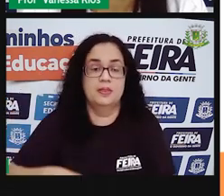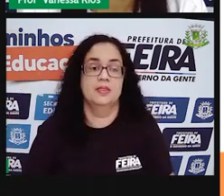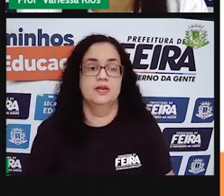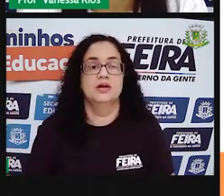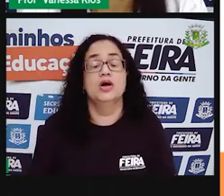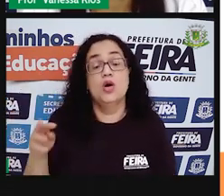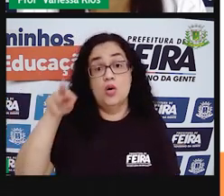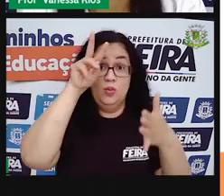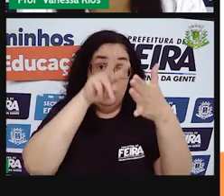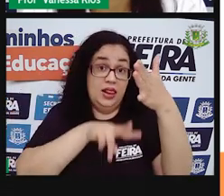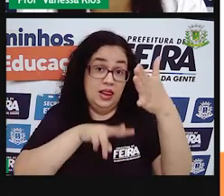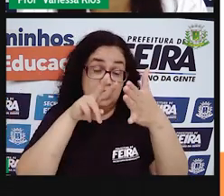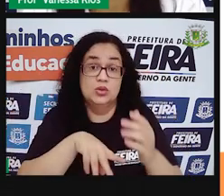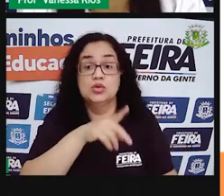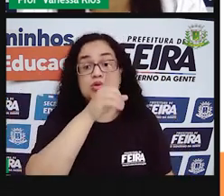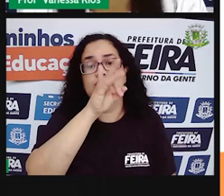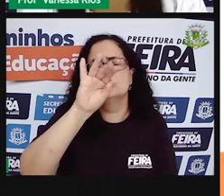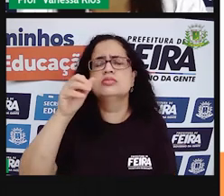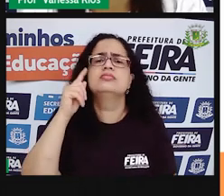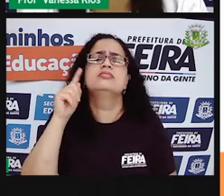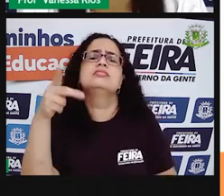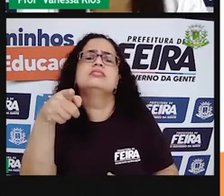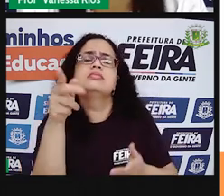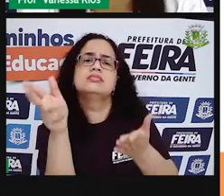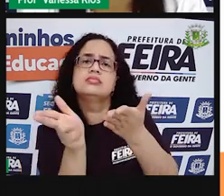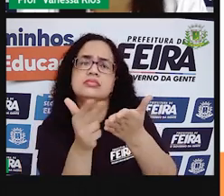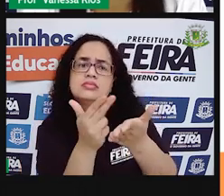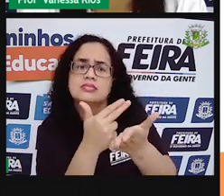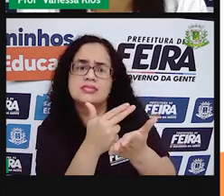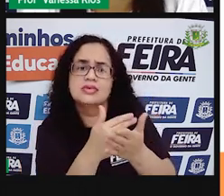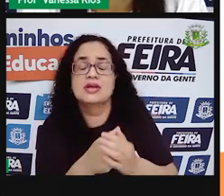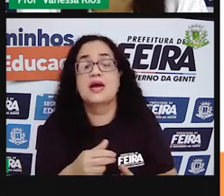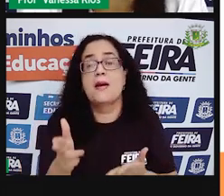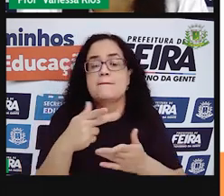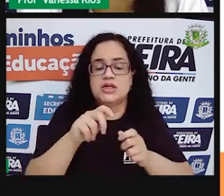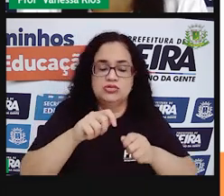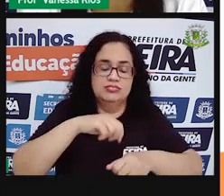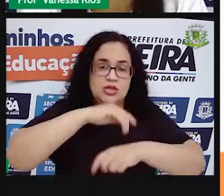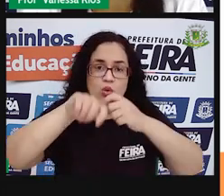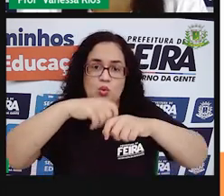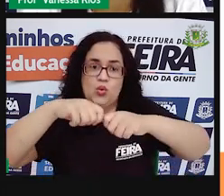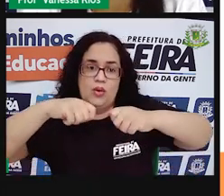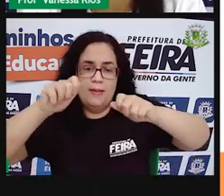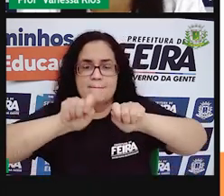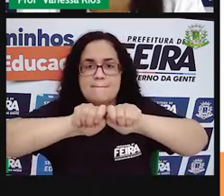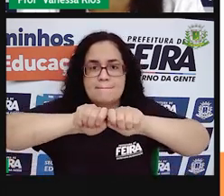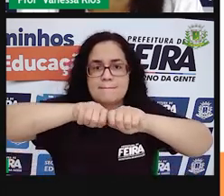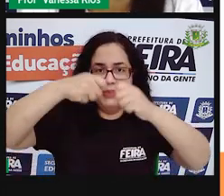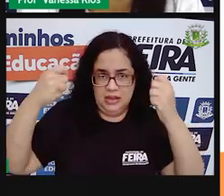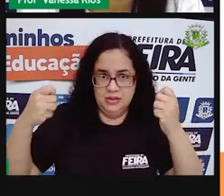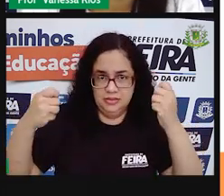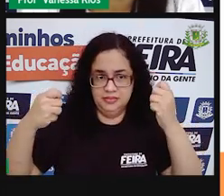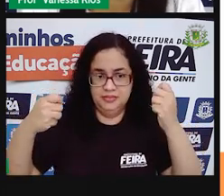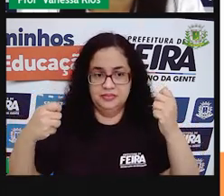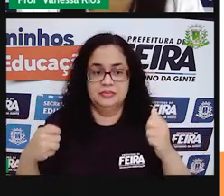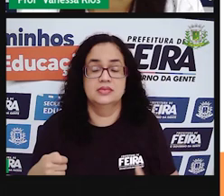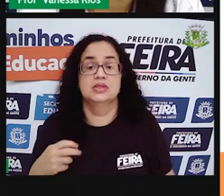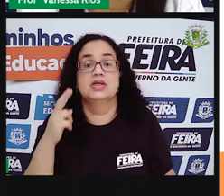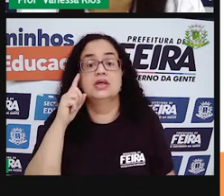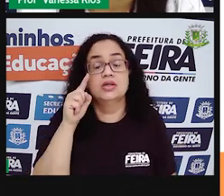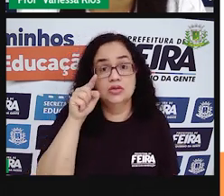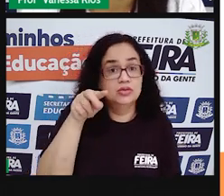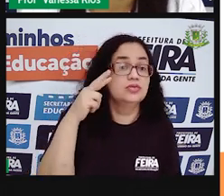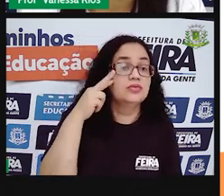E como leitura do dia, a Pró trouxe a imagem, né? A imagem de uma corrente sendo arrebentada, sendo aí,